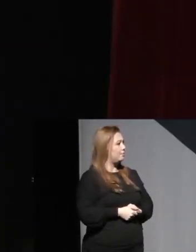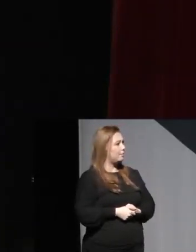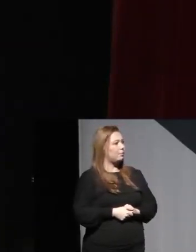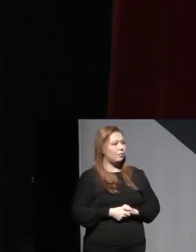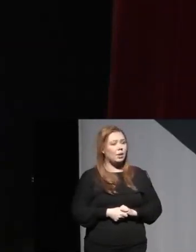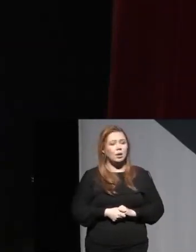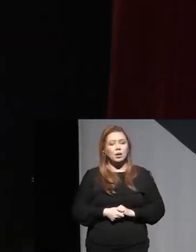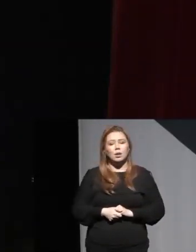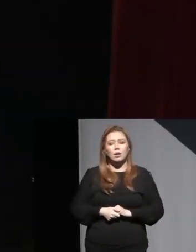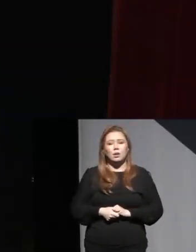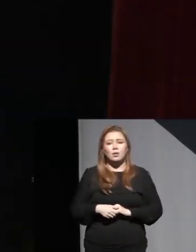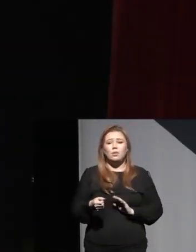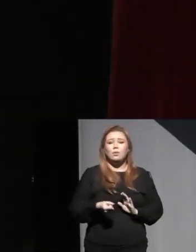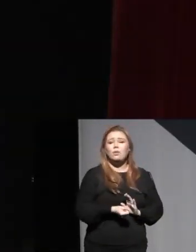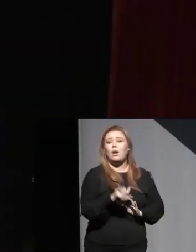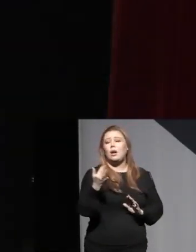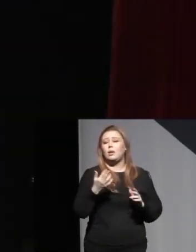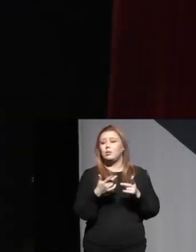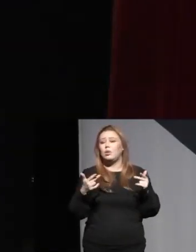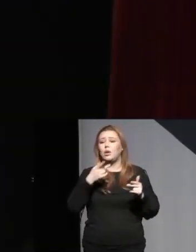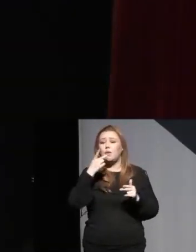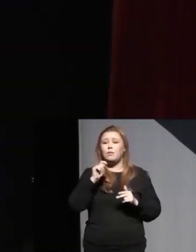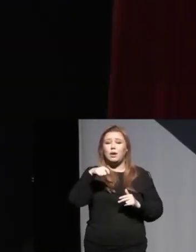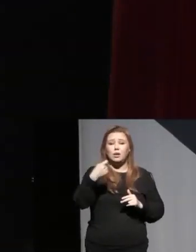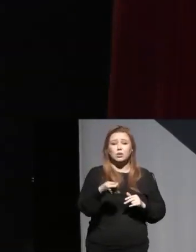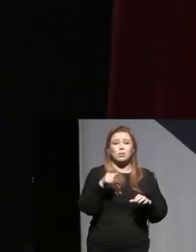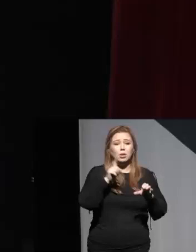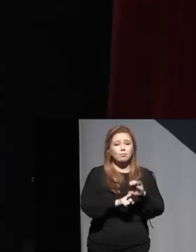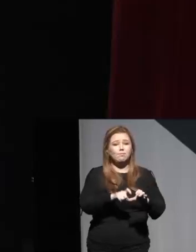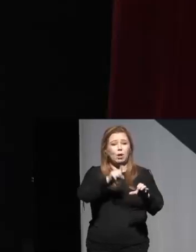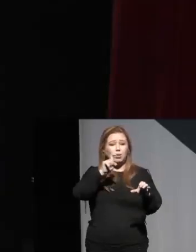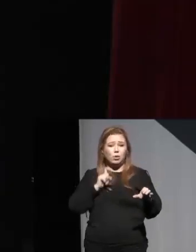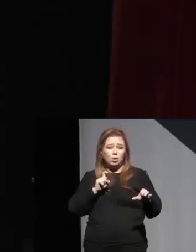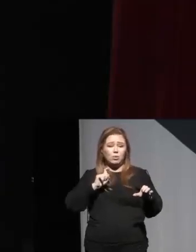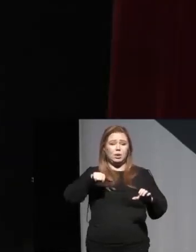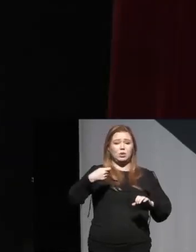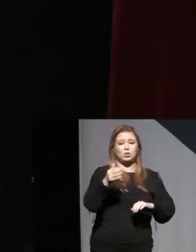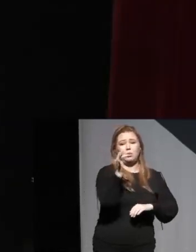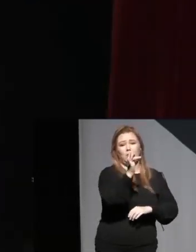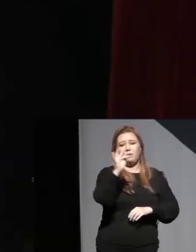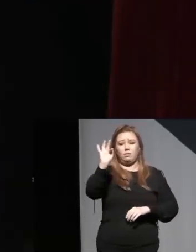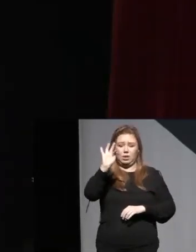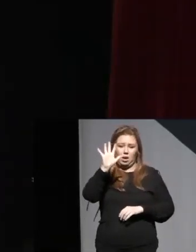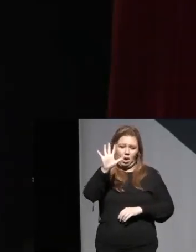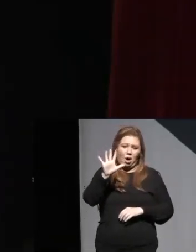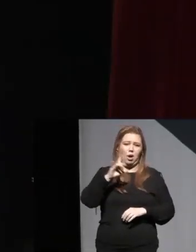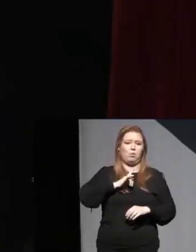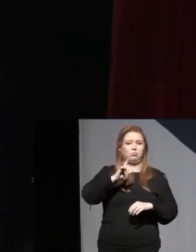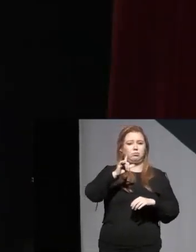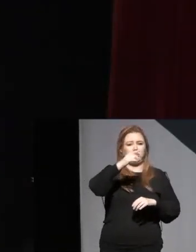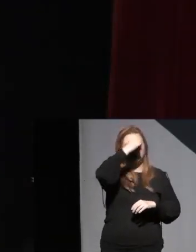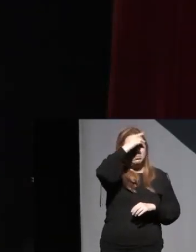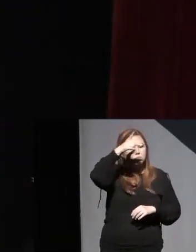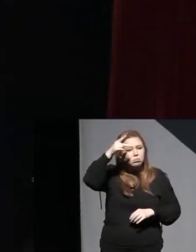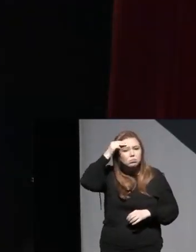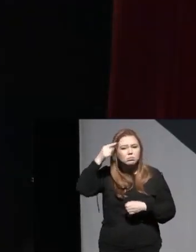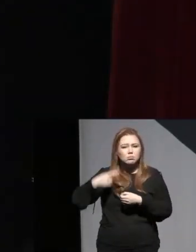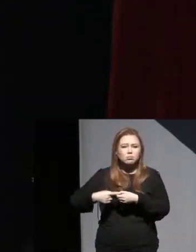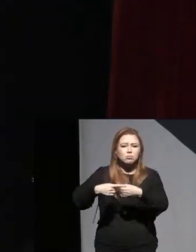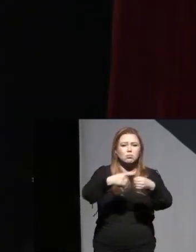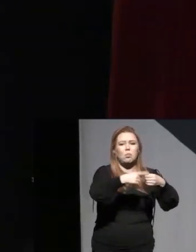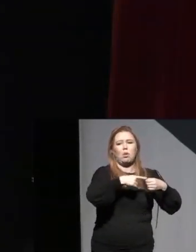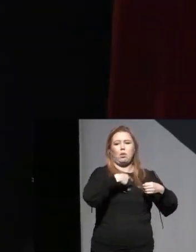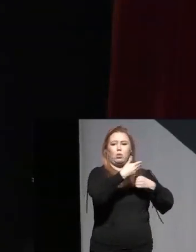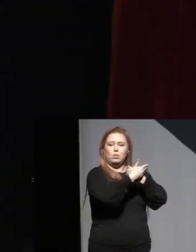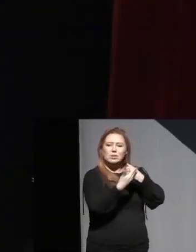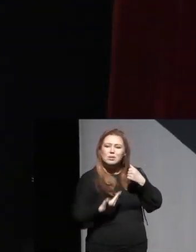Muito se fala em relação à autonomia da federação, dos estados, dos municípios, da União e